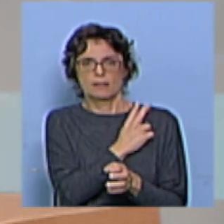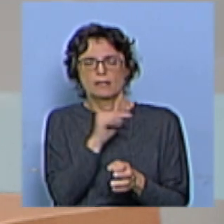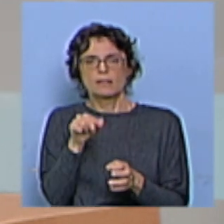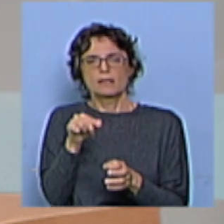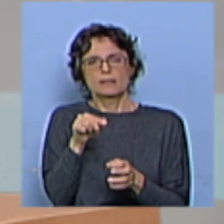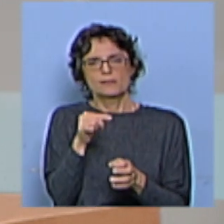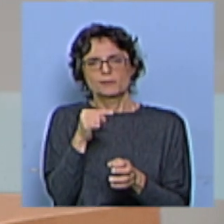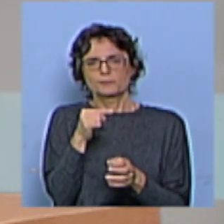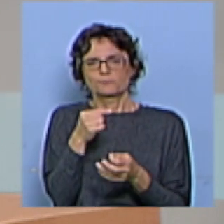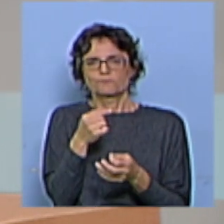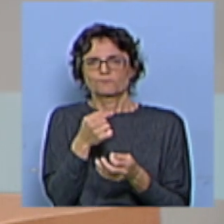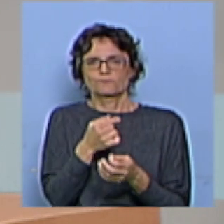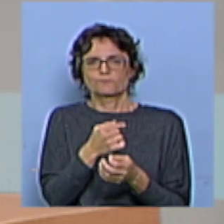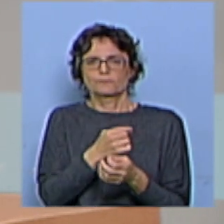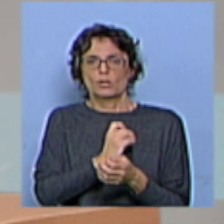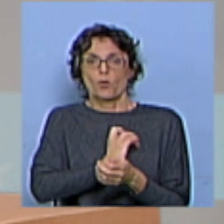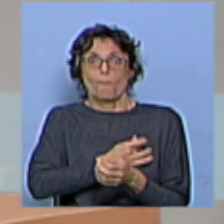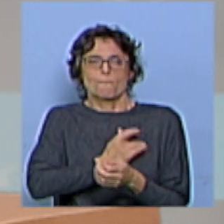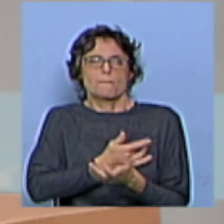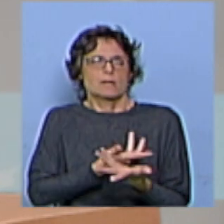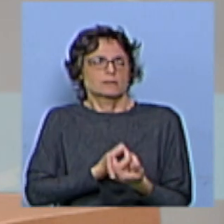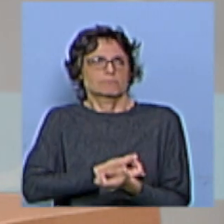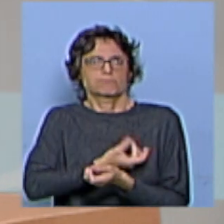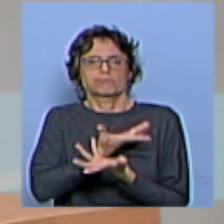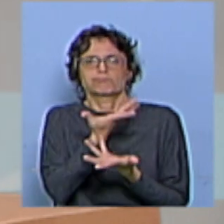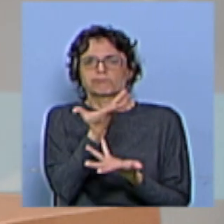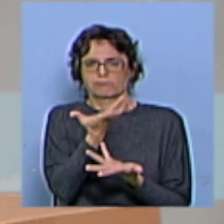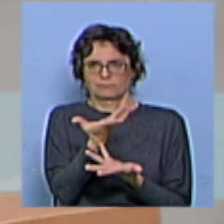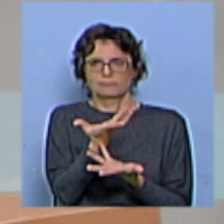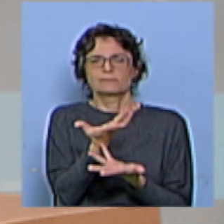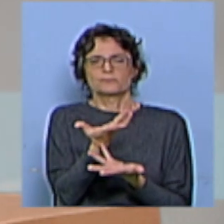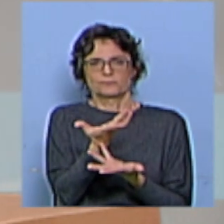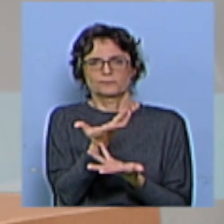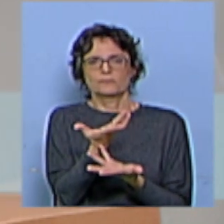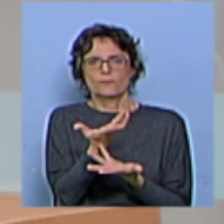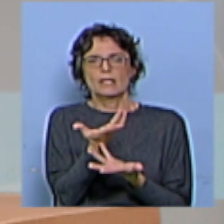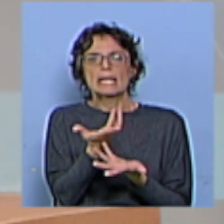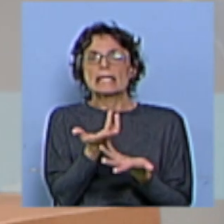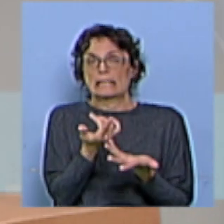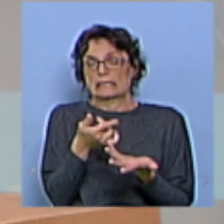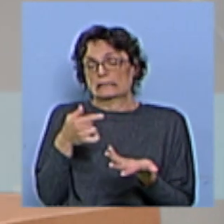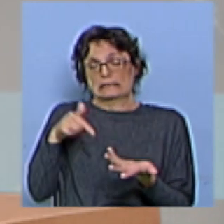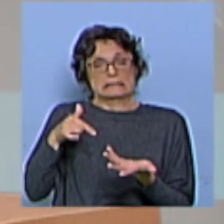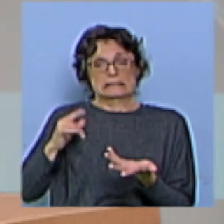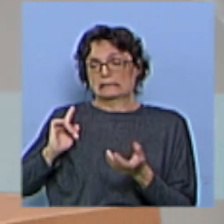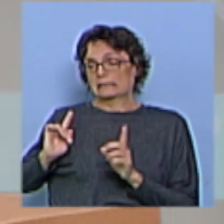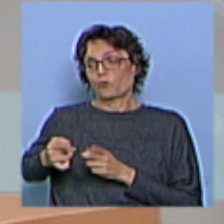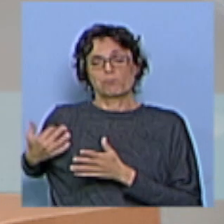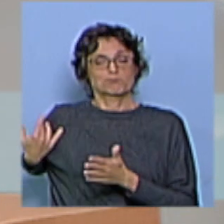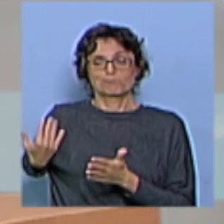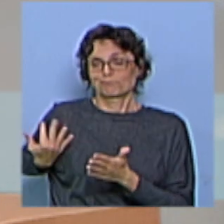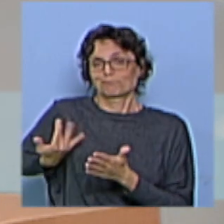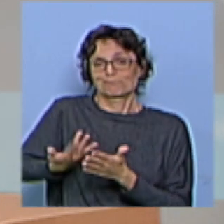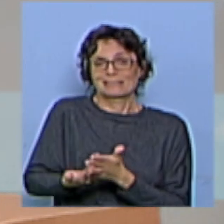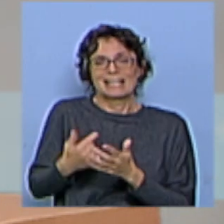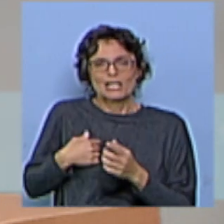um domínio de atuação absolutamente extraordinário e, portanto, a partir daí, enfim, fui